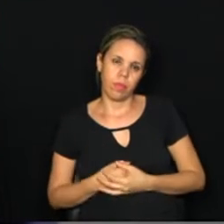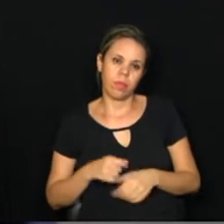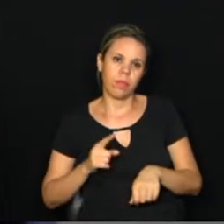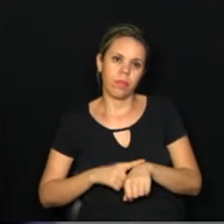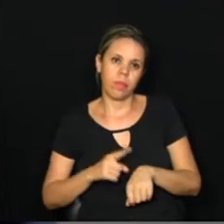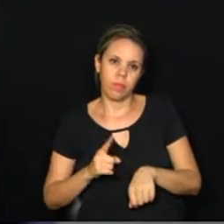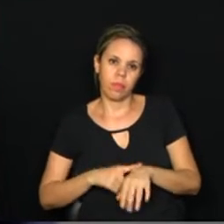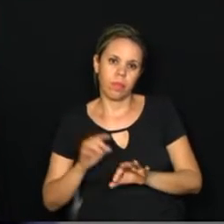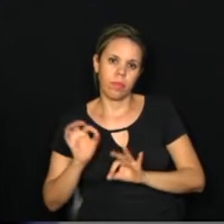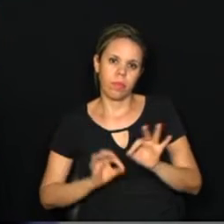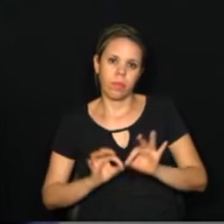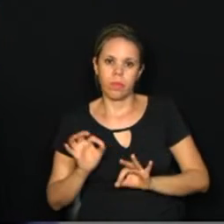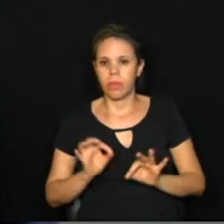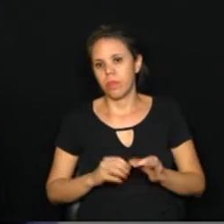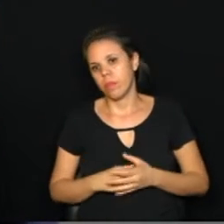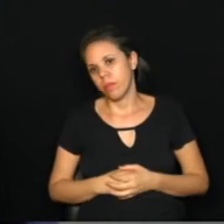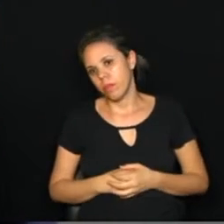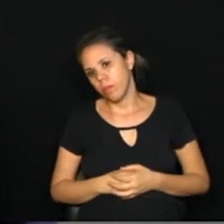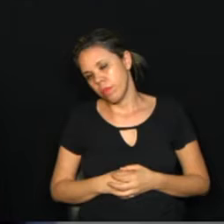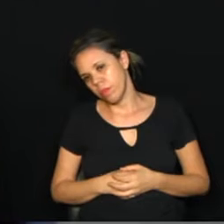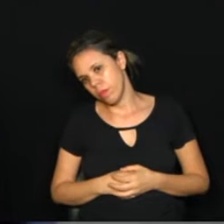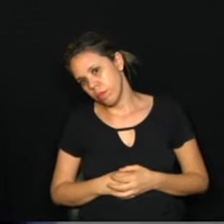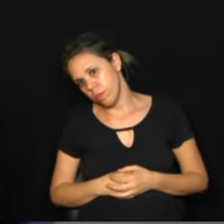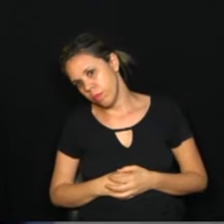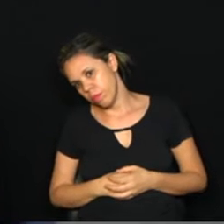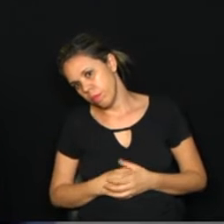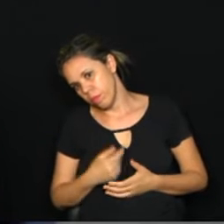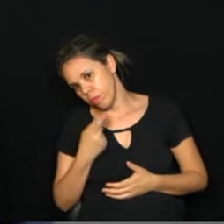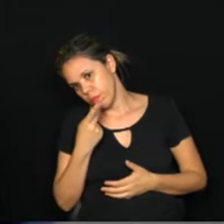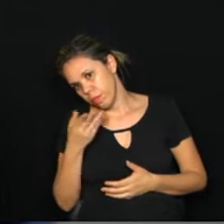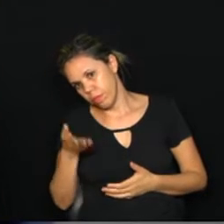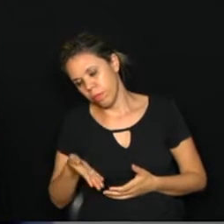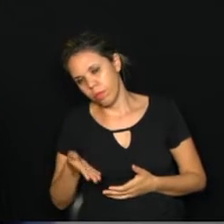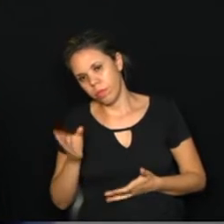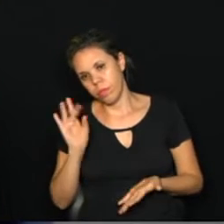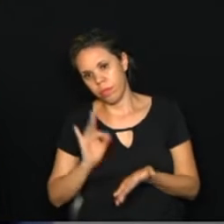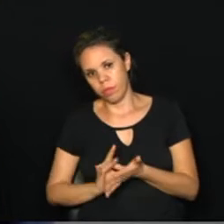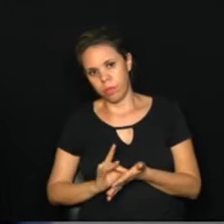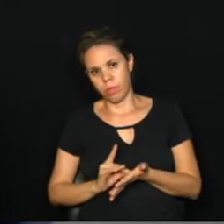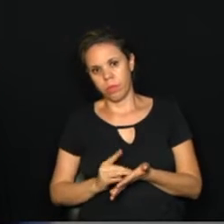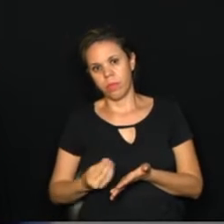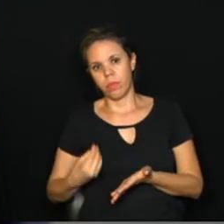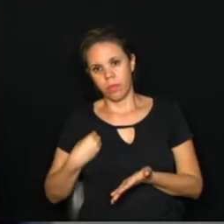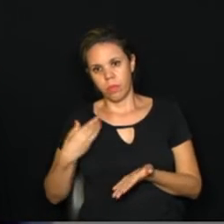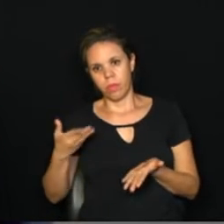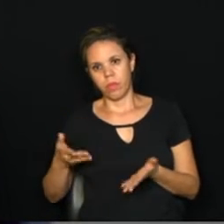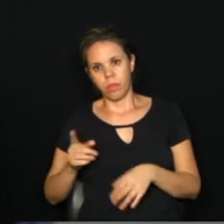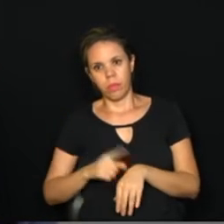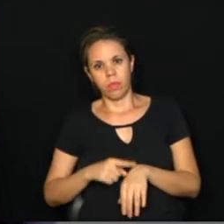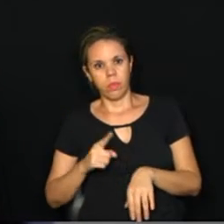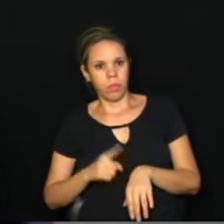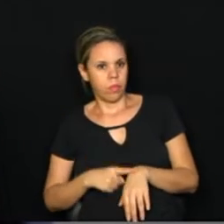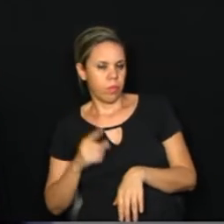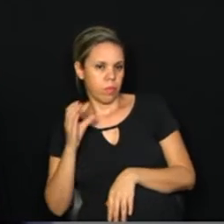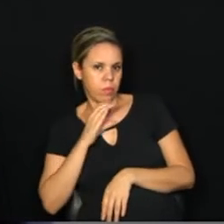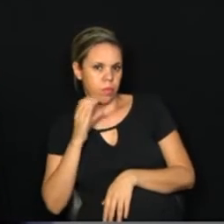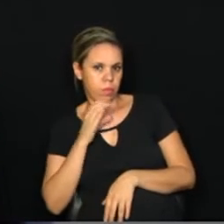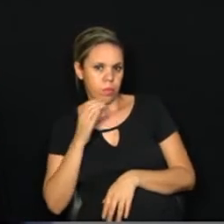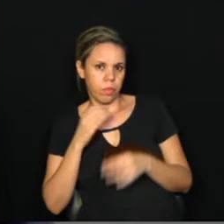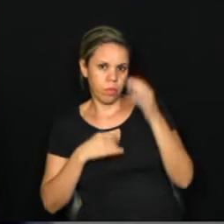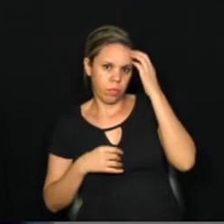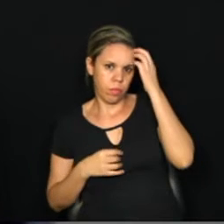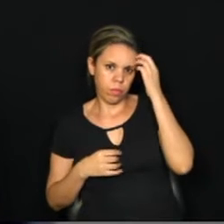da elaboração de um relatório, para que a gente possa falar o seguinte, aqui, efetivamente, nós estamos vivendo uma situação de emergência. Qual